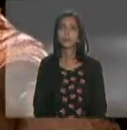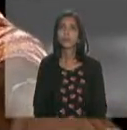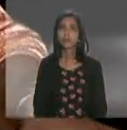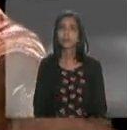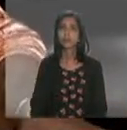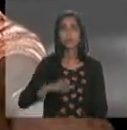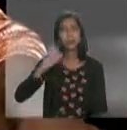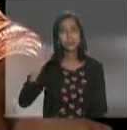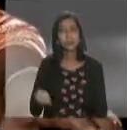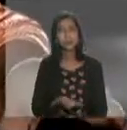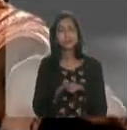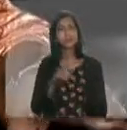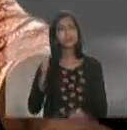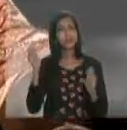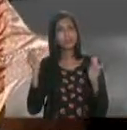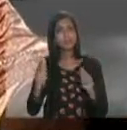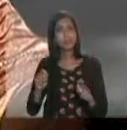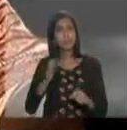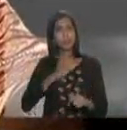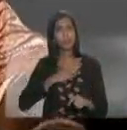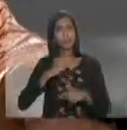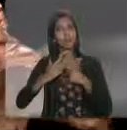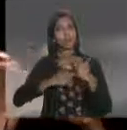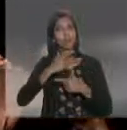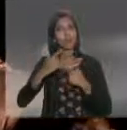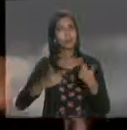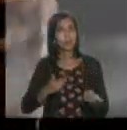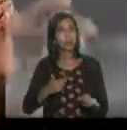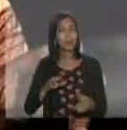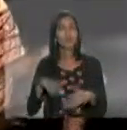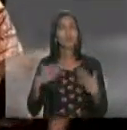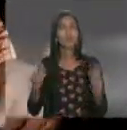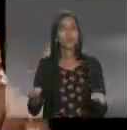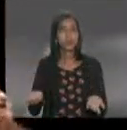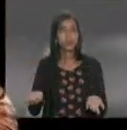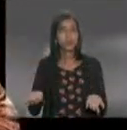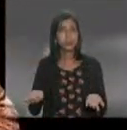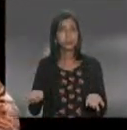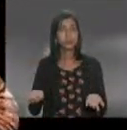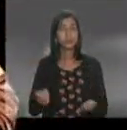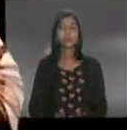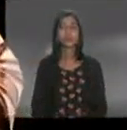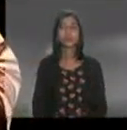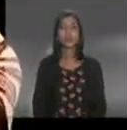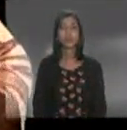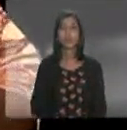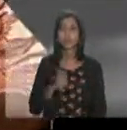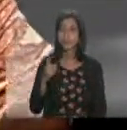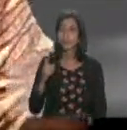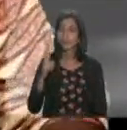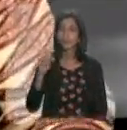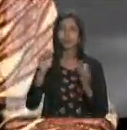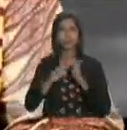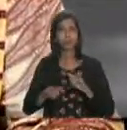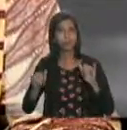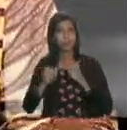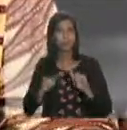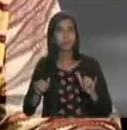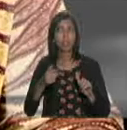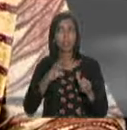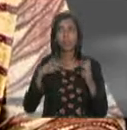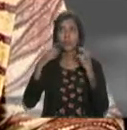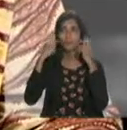as oportunidades que tem para o seu trabalho naquele momento. Quais são? Né? De você divulgar. Eu